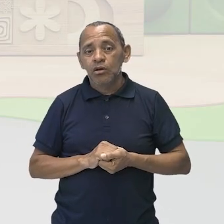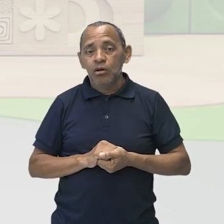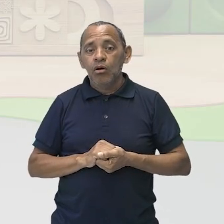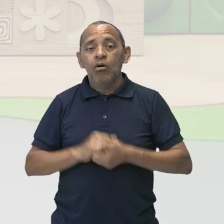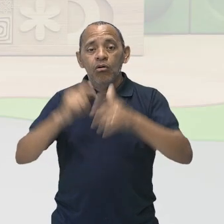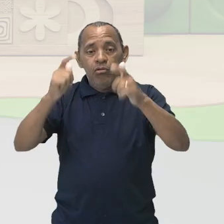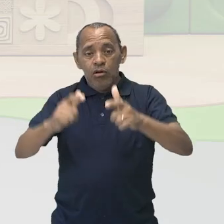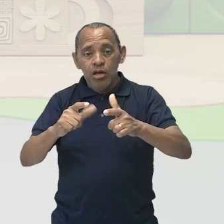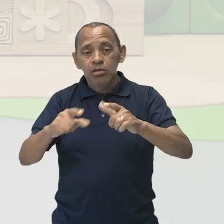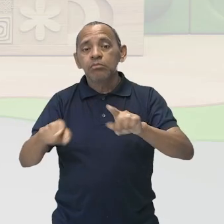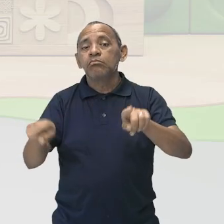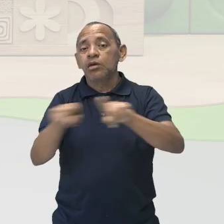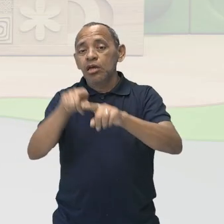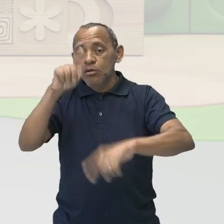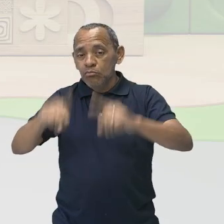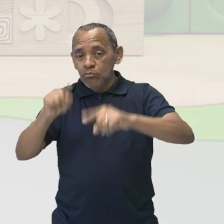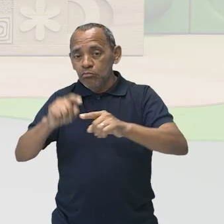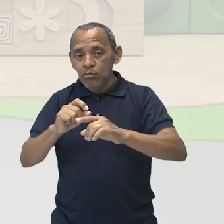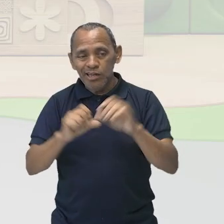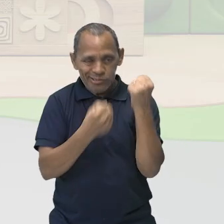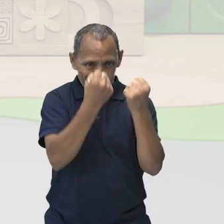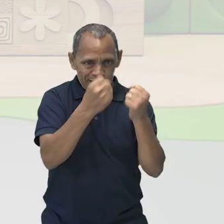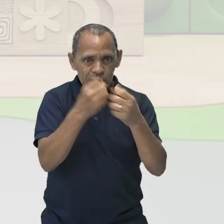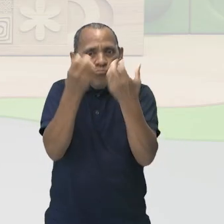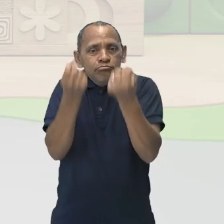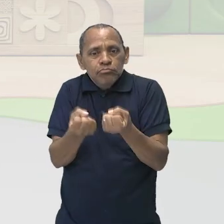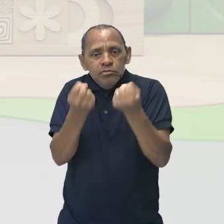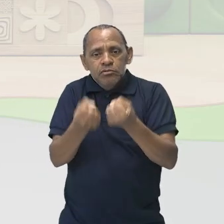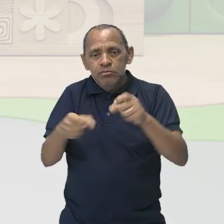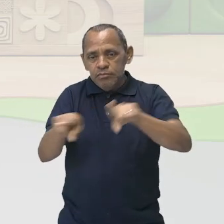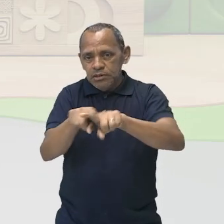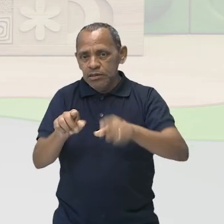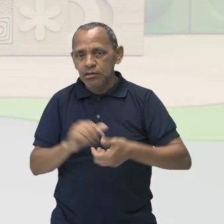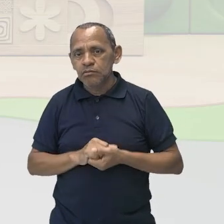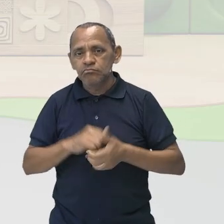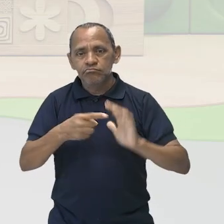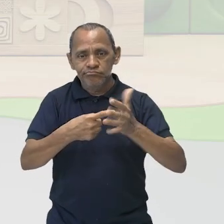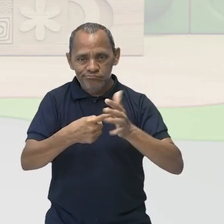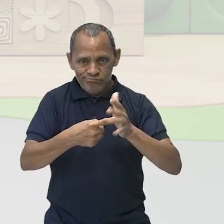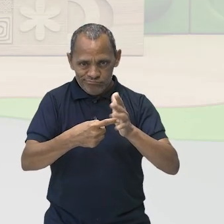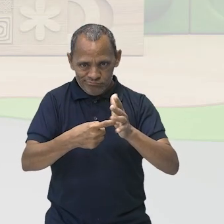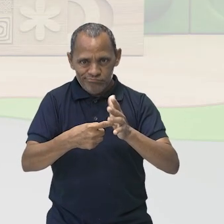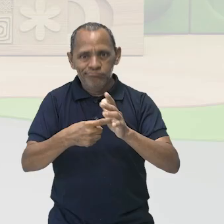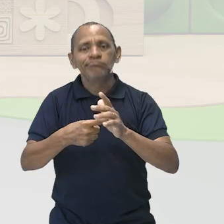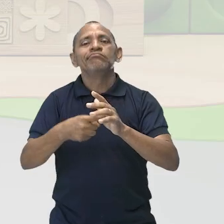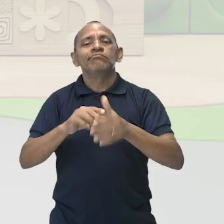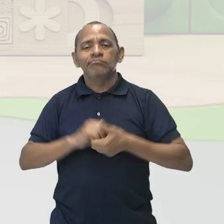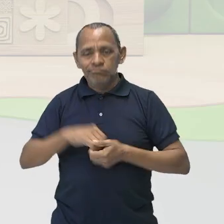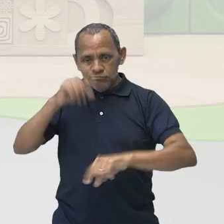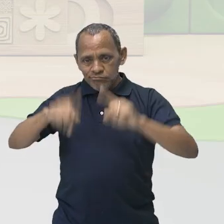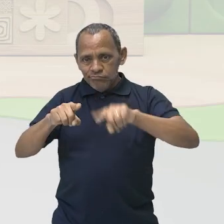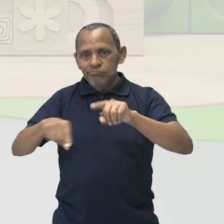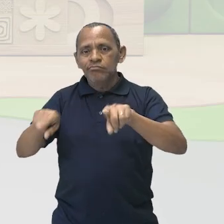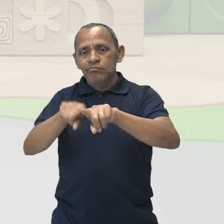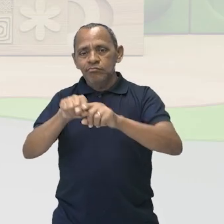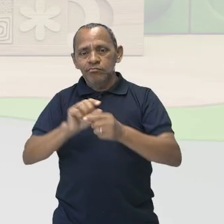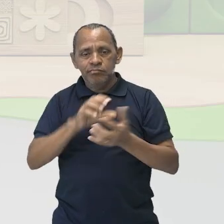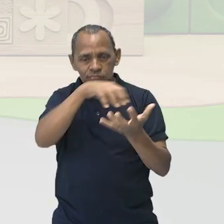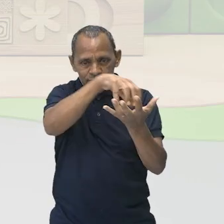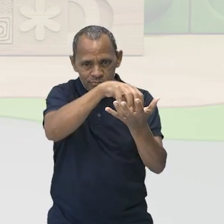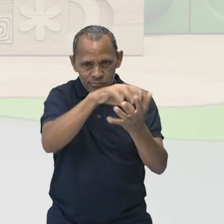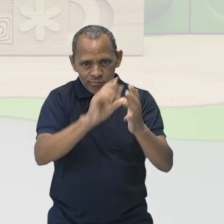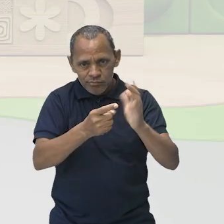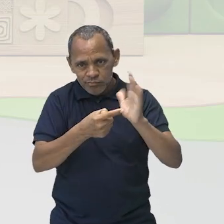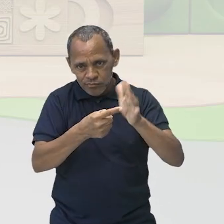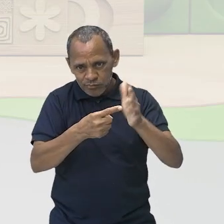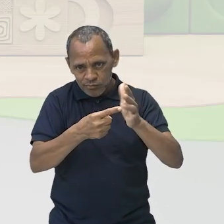as máquinas industriais e pesadas. Motores e máquinas pesadas, como turbinas de usinas, motores